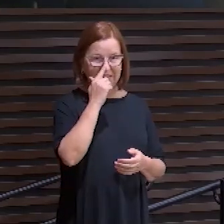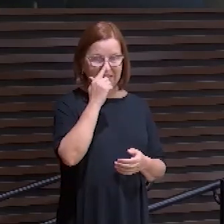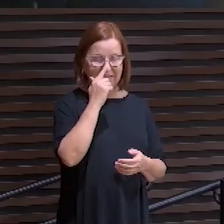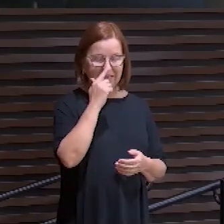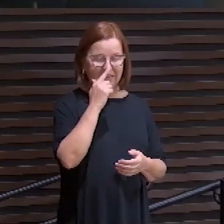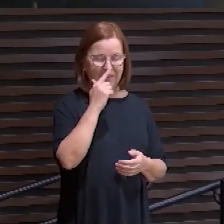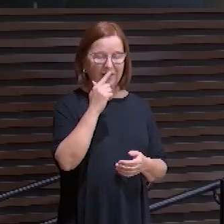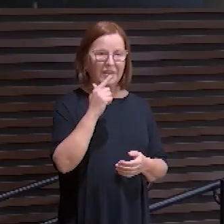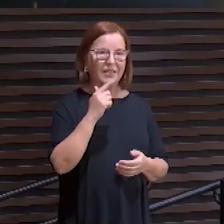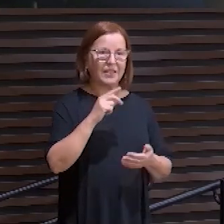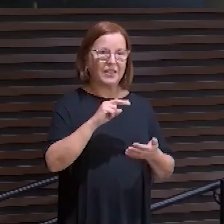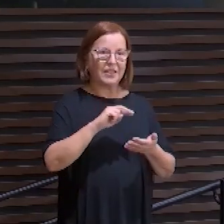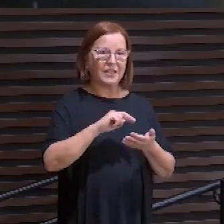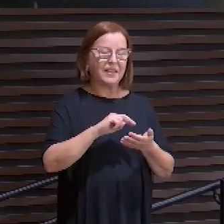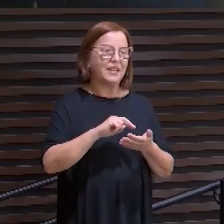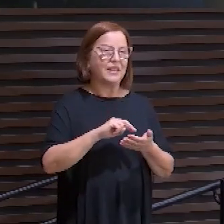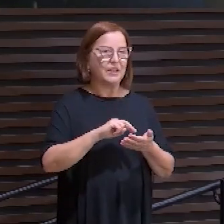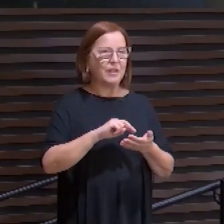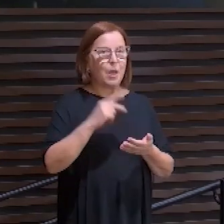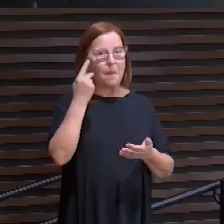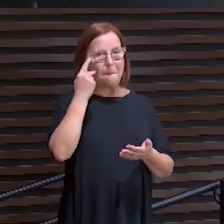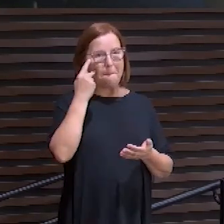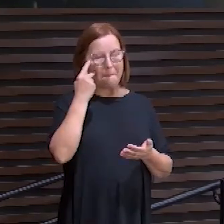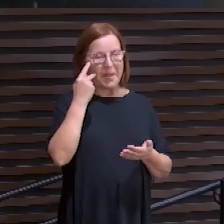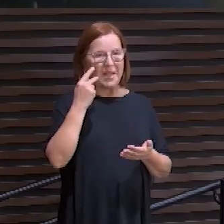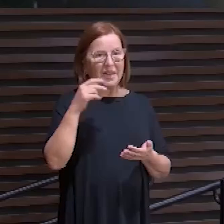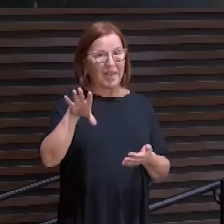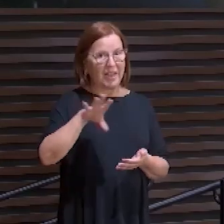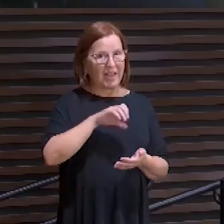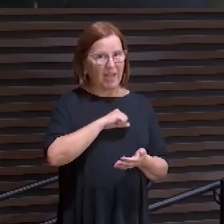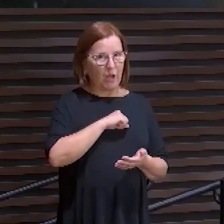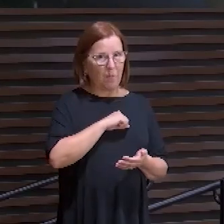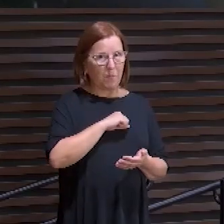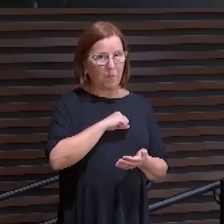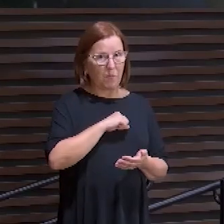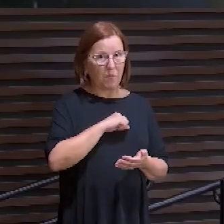epithumia, storge, philéu,